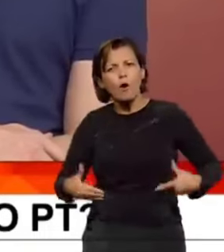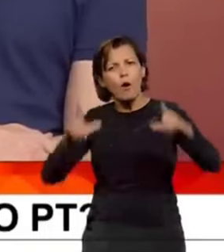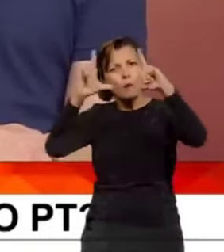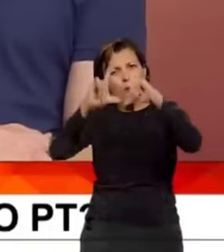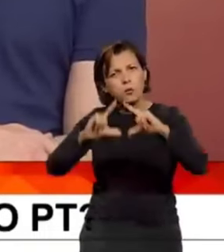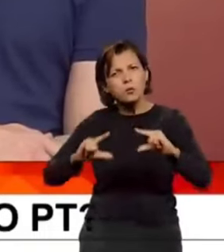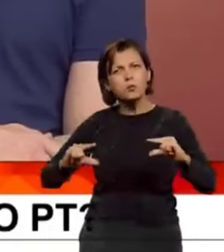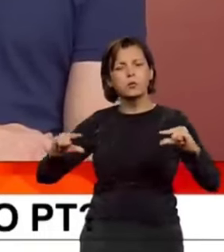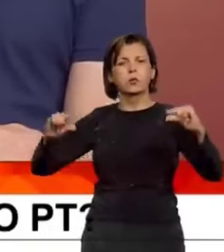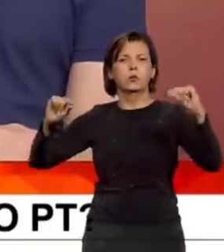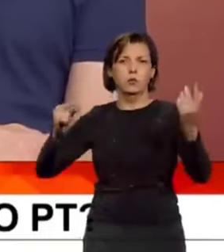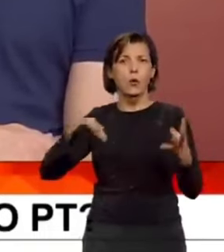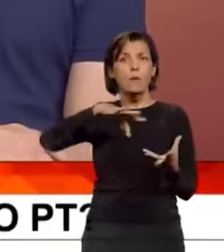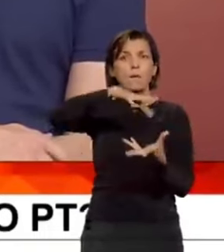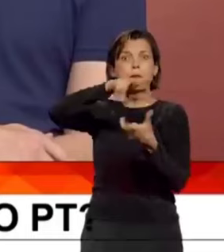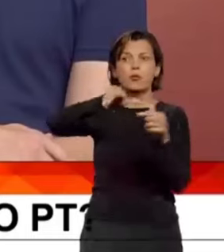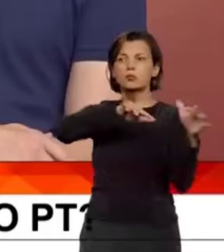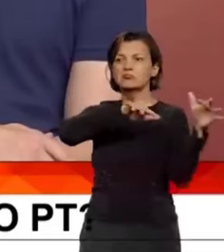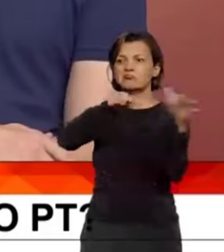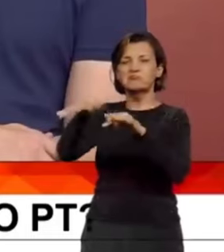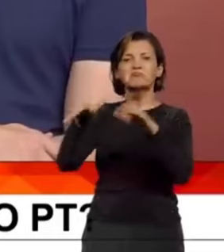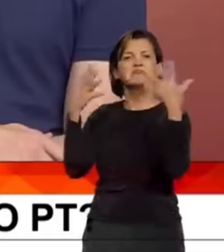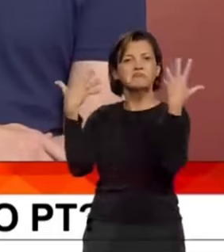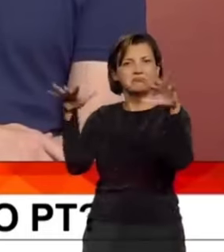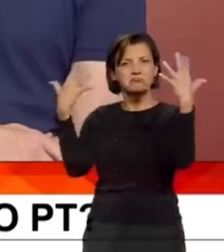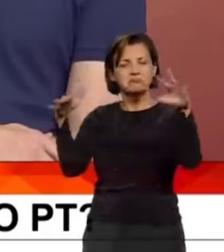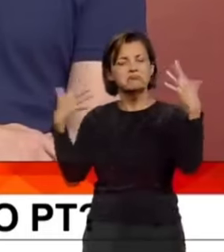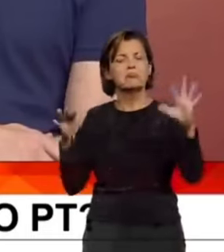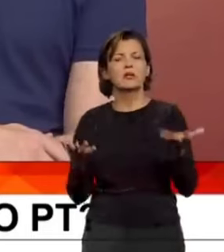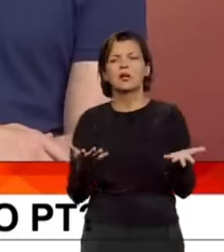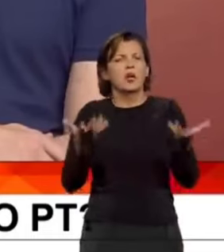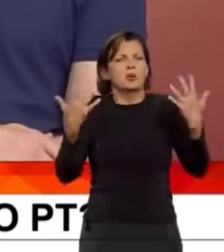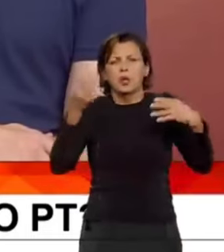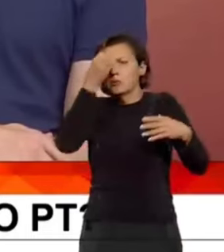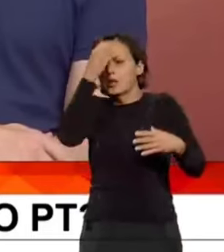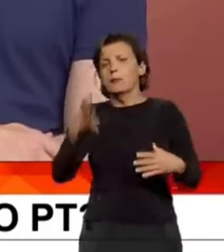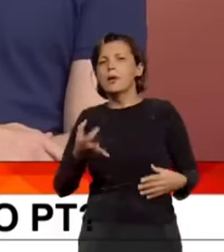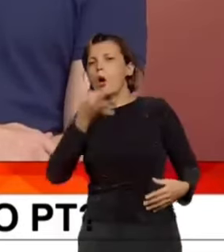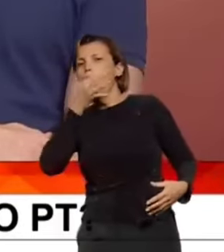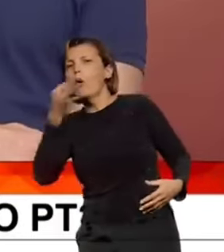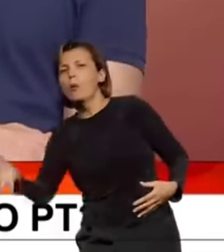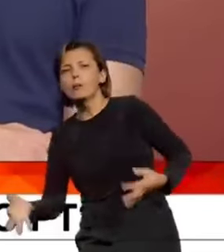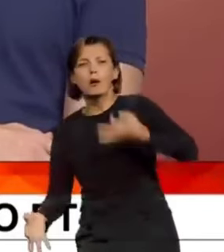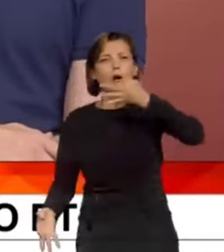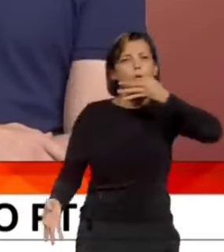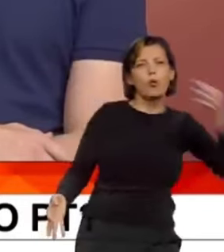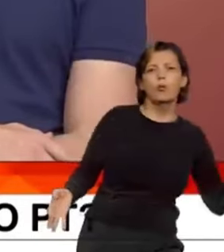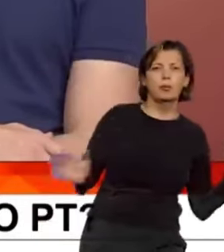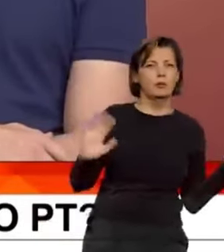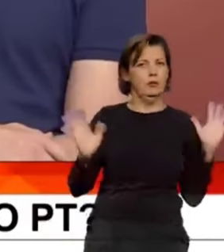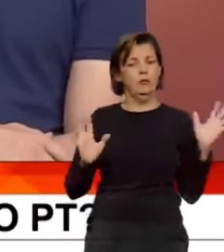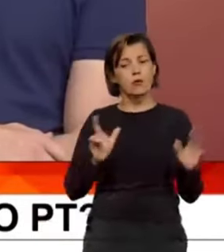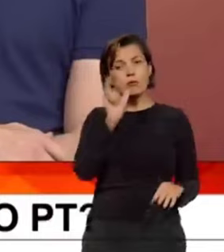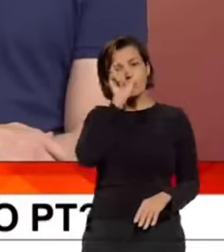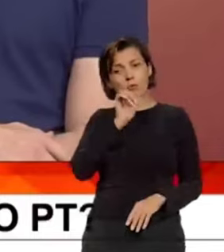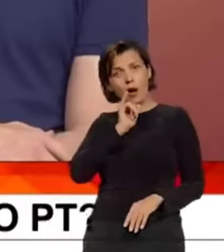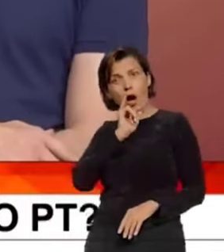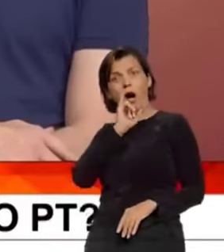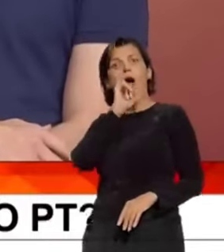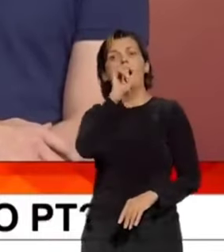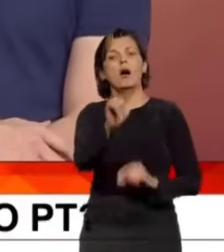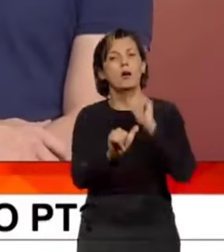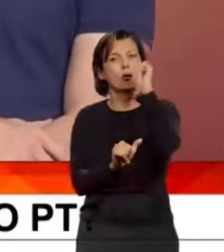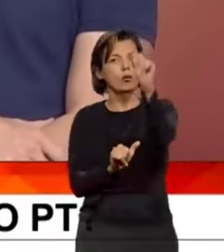dizendo aqui o quê que o presidente do PP acha o quê que o Rafael o Pablo acha nós estamos aqui